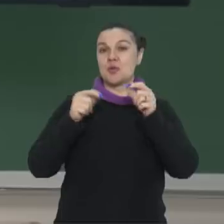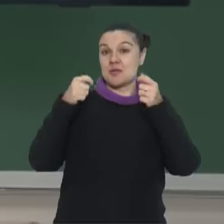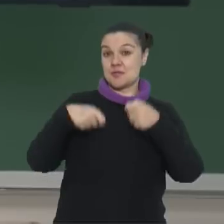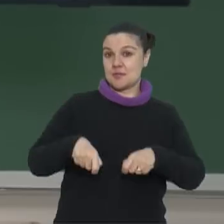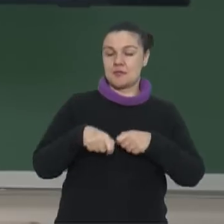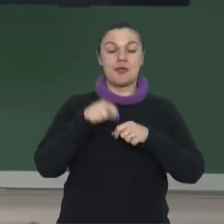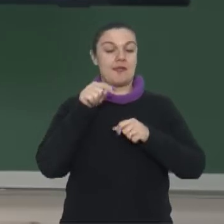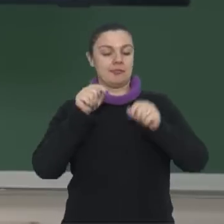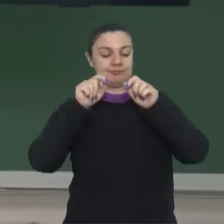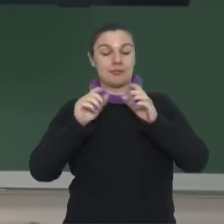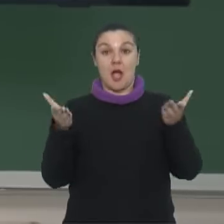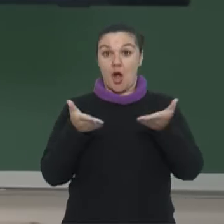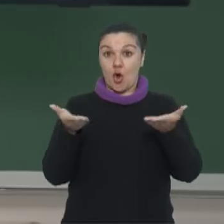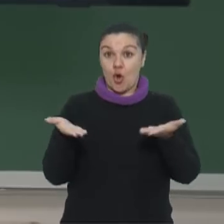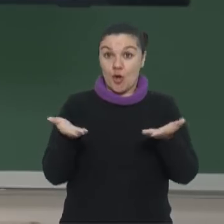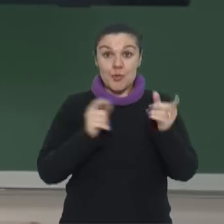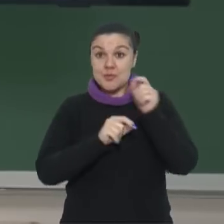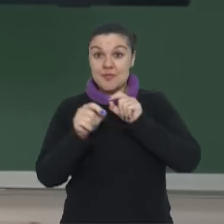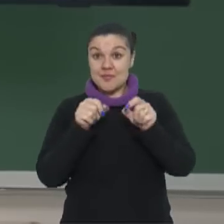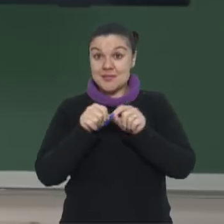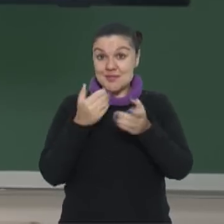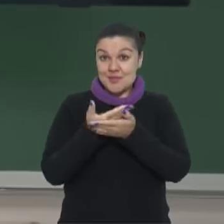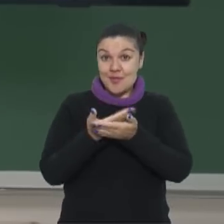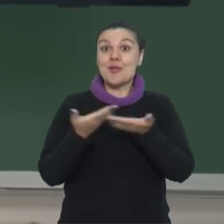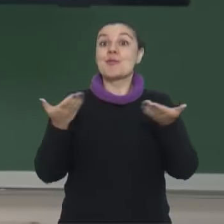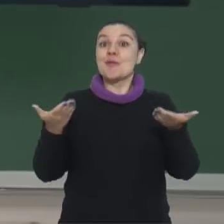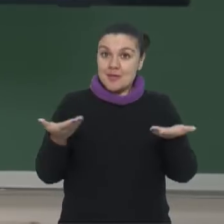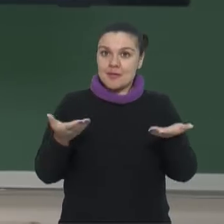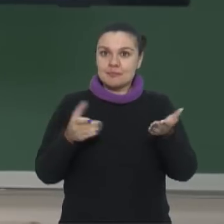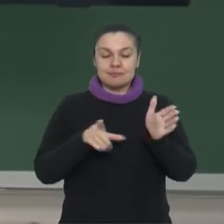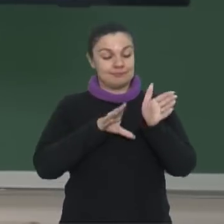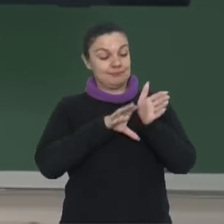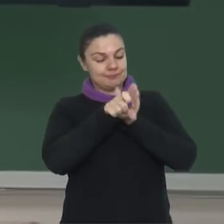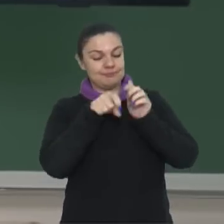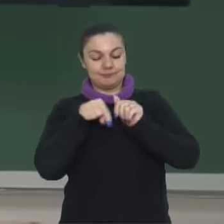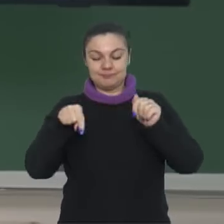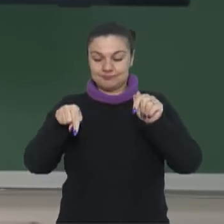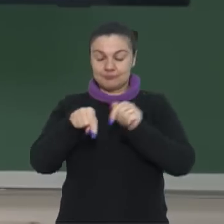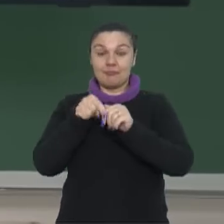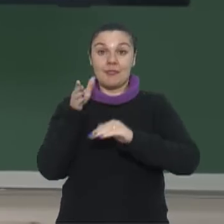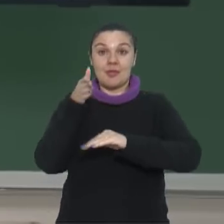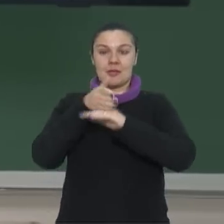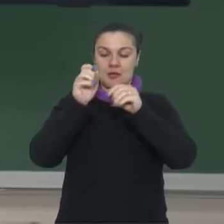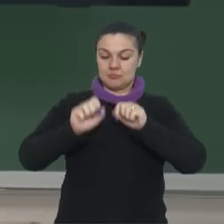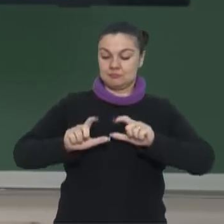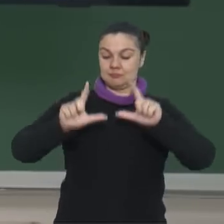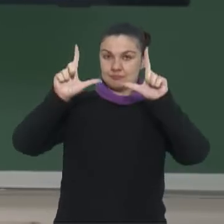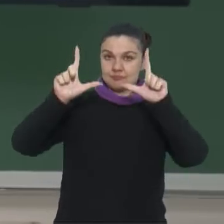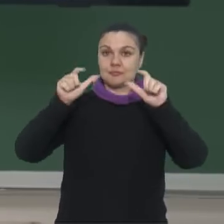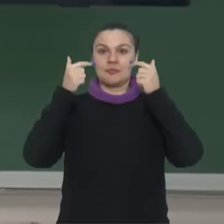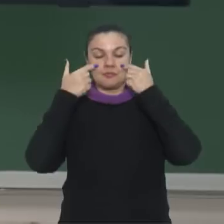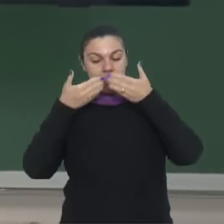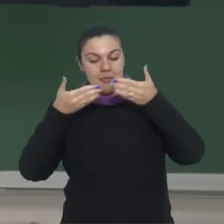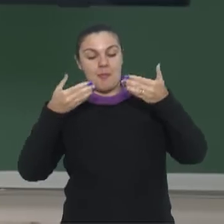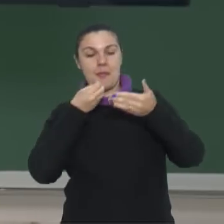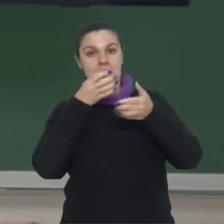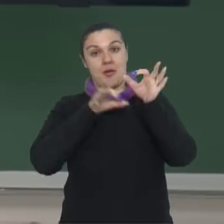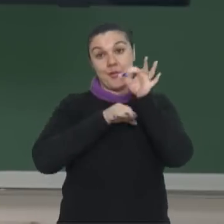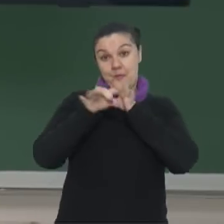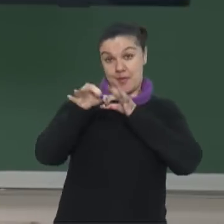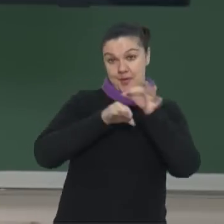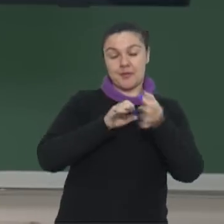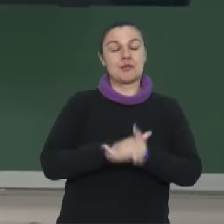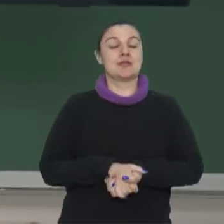fazer? Ir lá, dar lá o seu link de chamada, né? Identificar a sua presença lá no Google Class, para ficar tudo bem